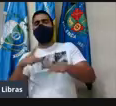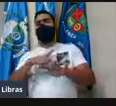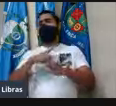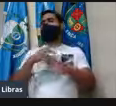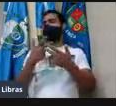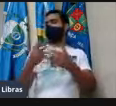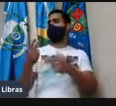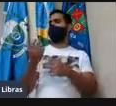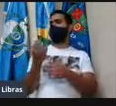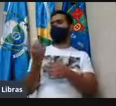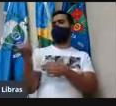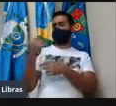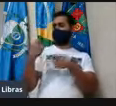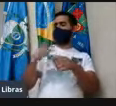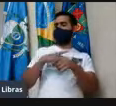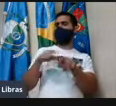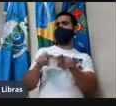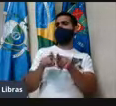ela é válida,